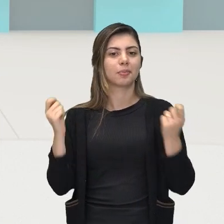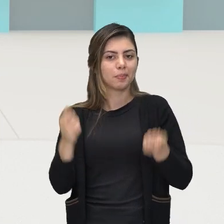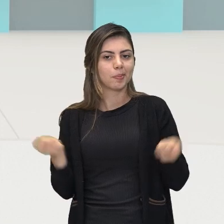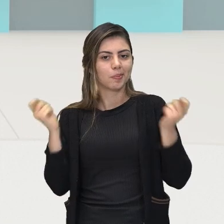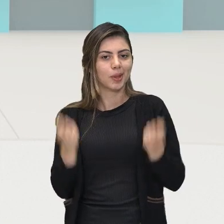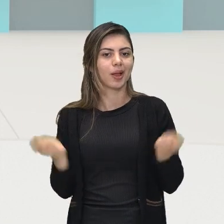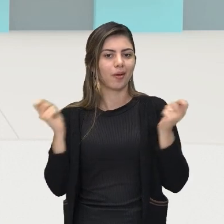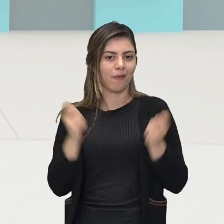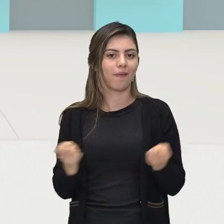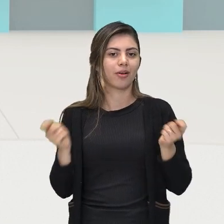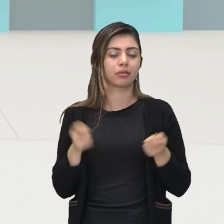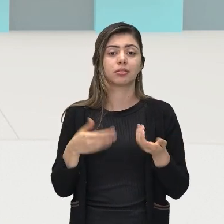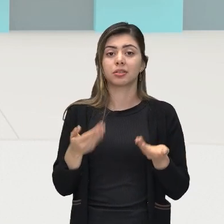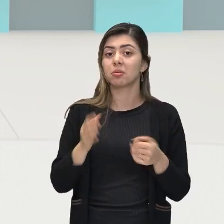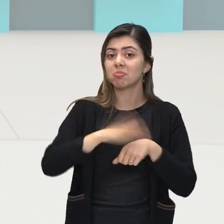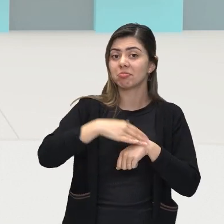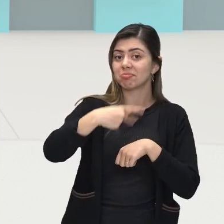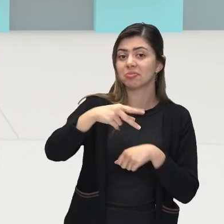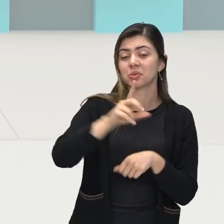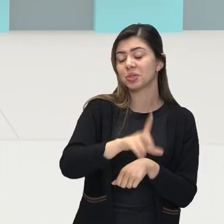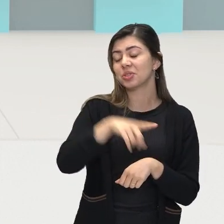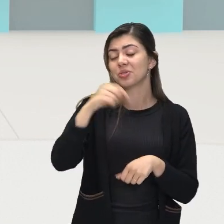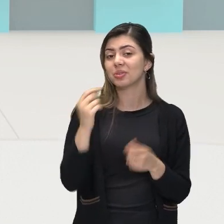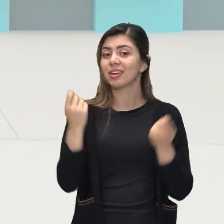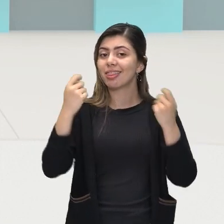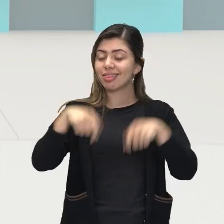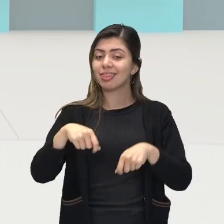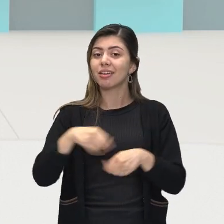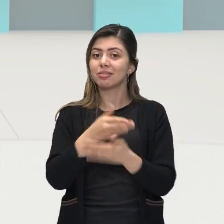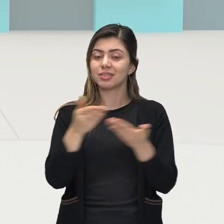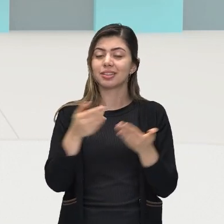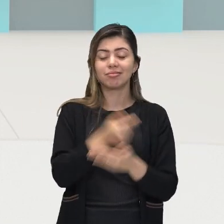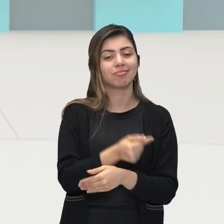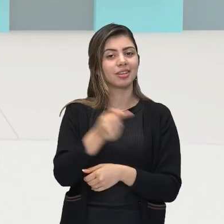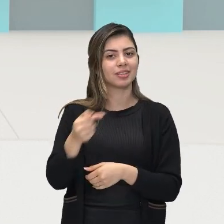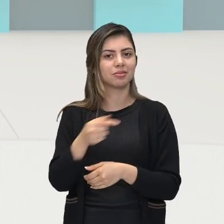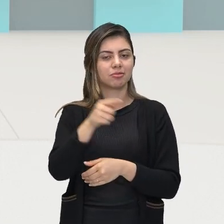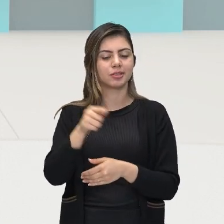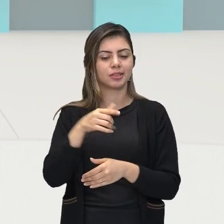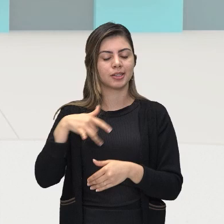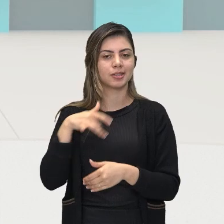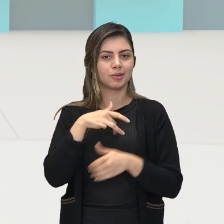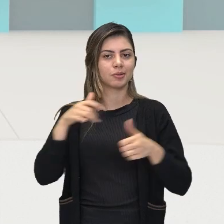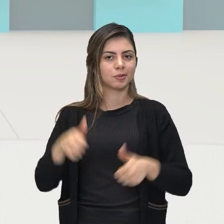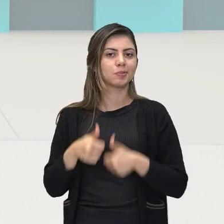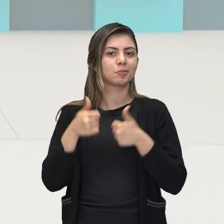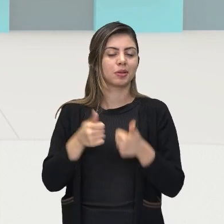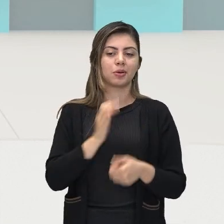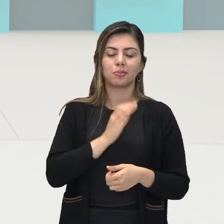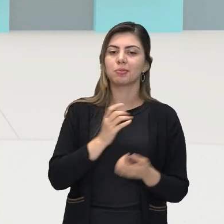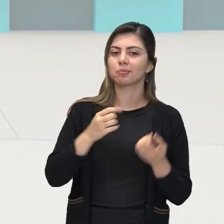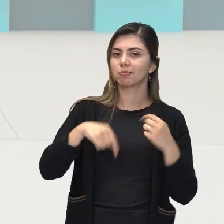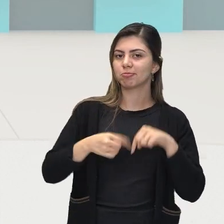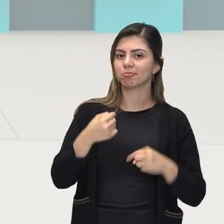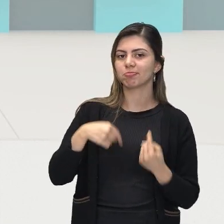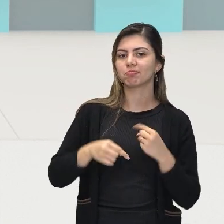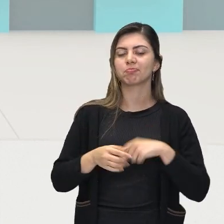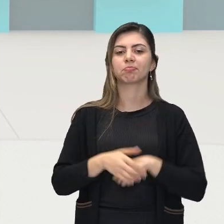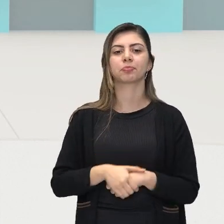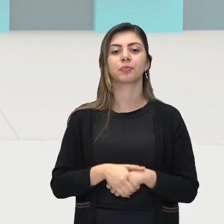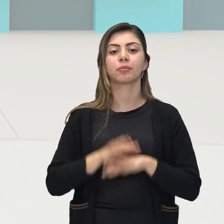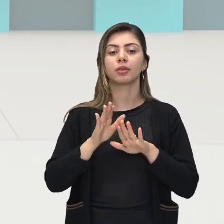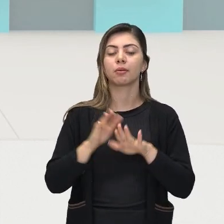corda. Então, escolha uma atividade dessa e trabalhe aí durante a sua semana para você melhorar a sua aptidão cardiorrespiratória. Agora,